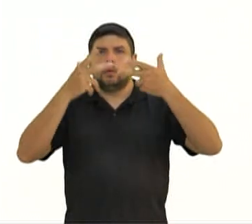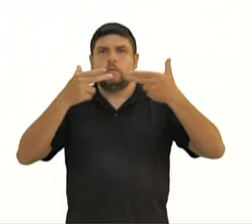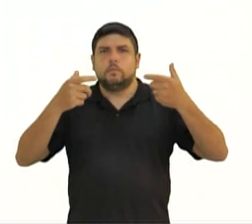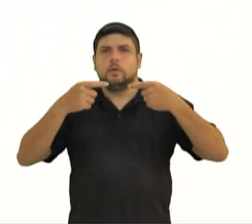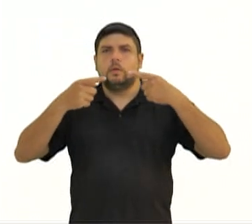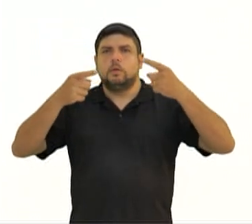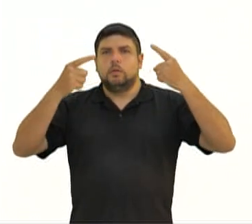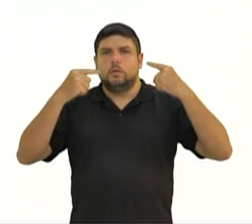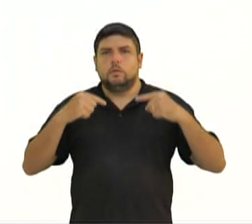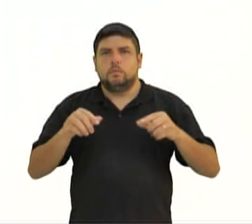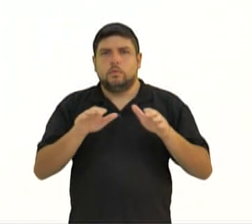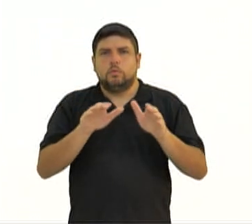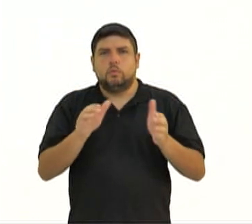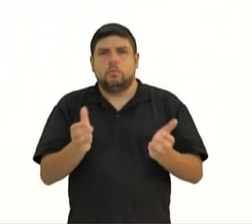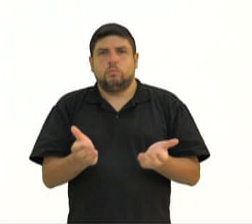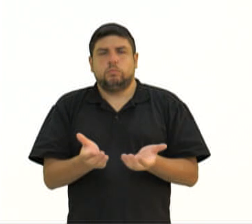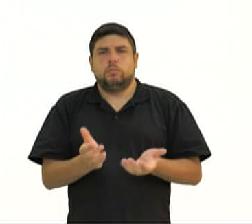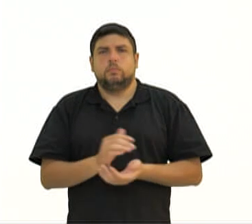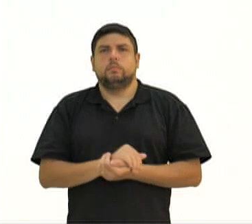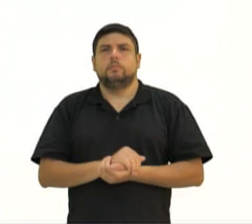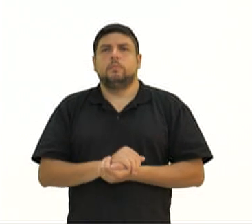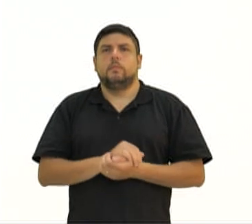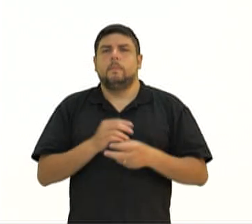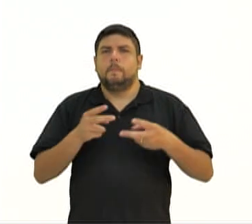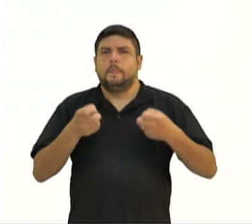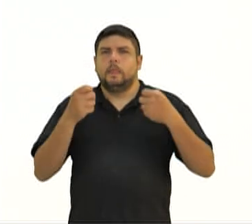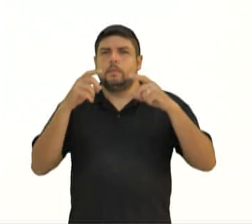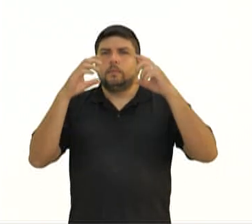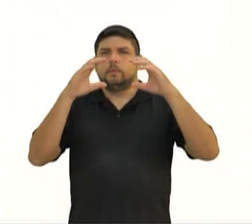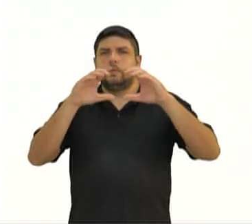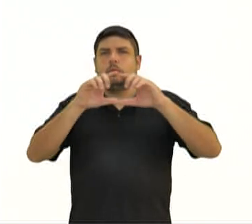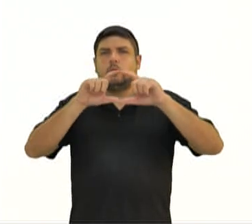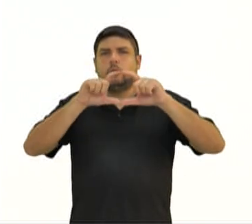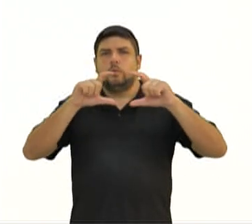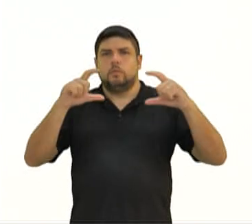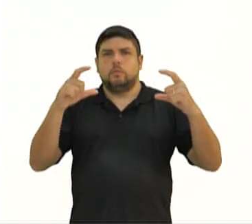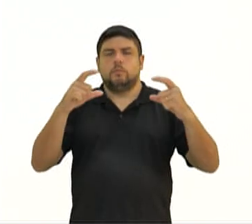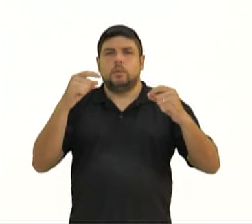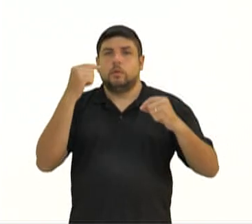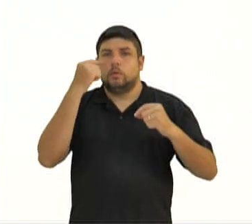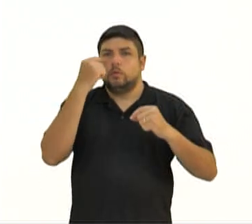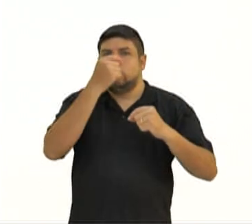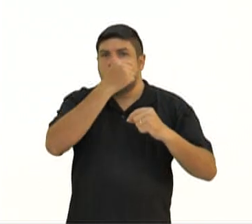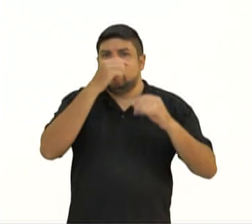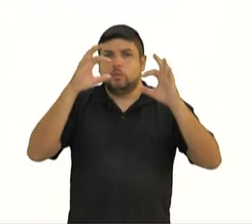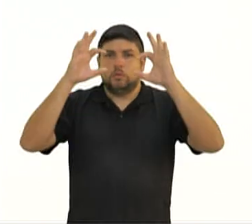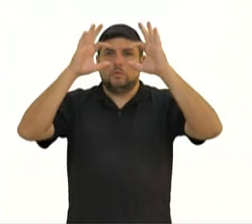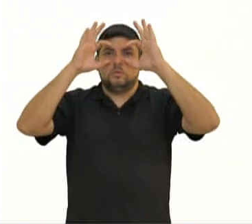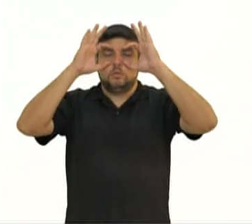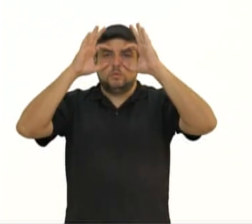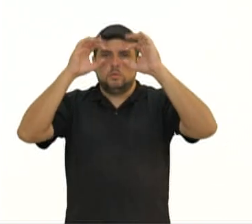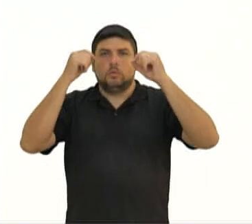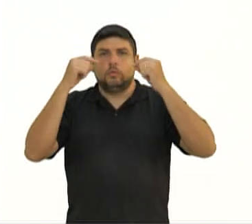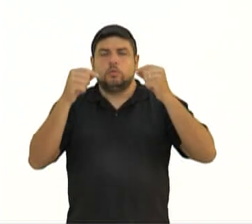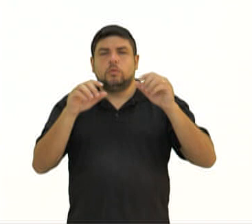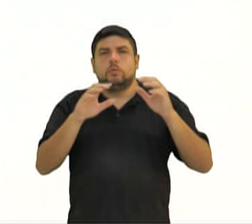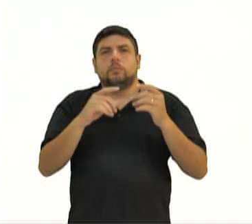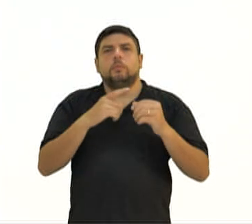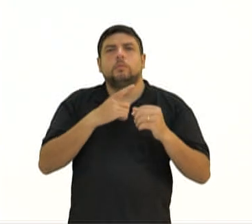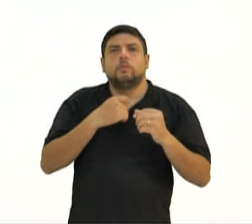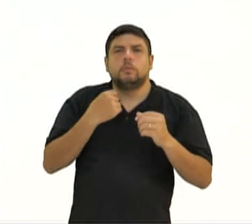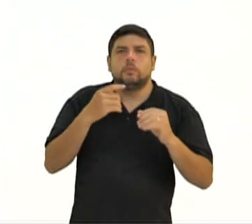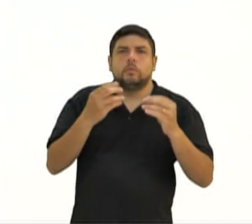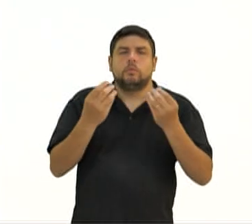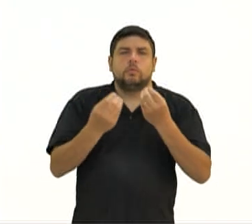baixo é o vaso. Então vocês podem observar que é uns olhos de coruja, uma parte, né? E